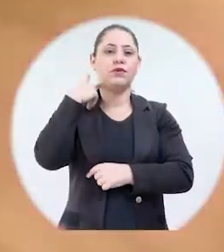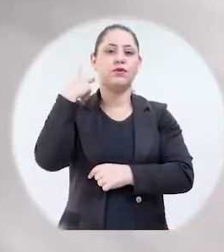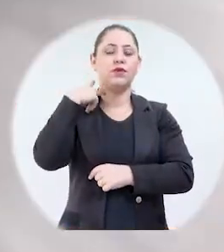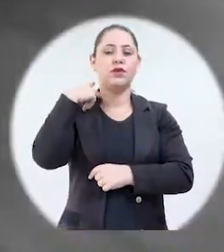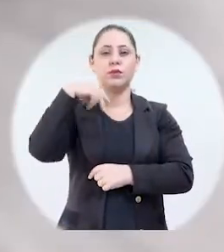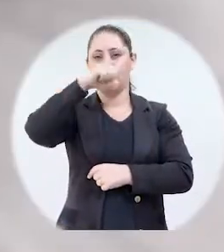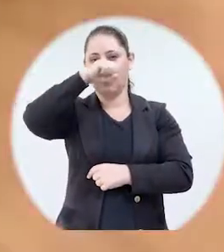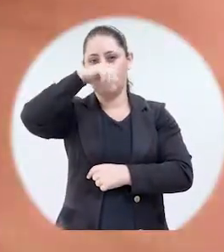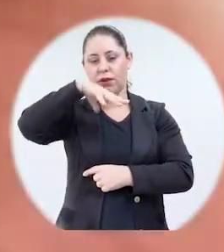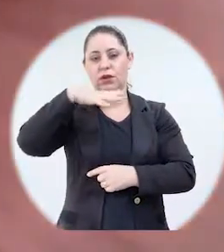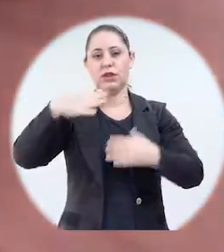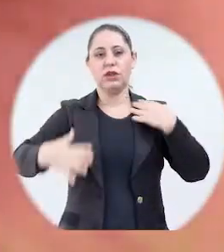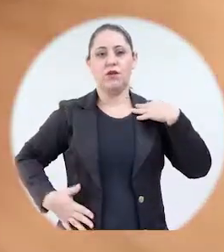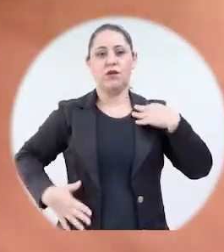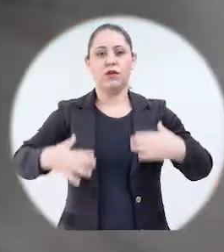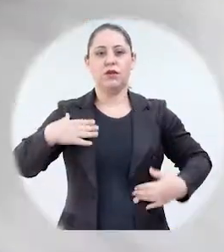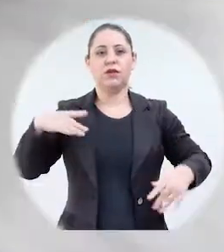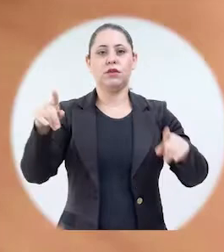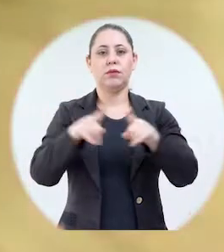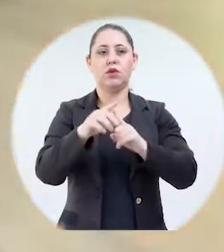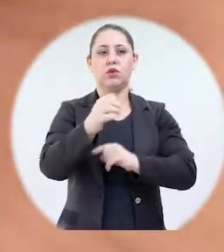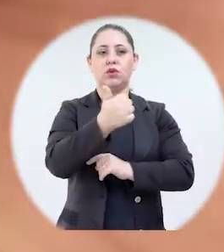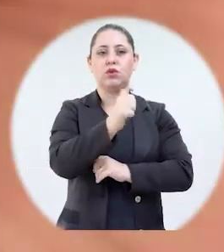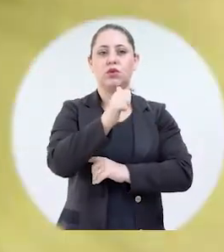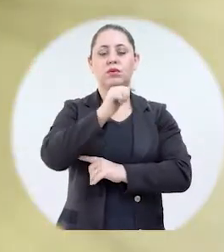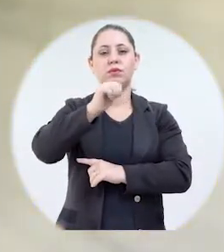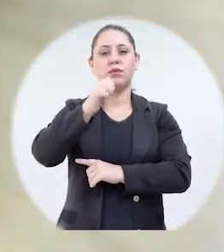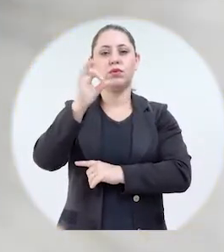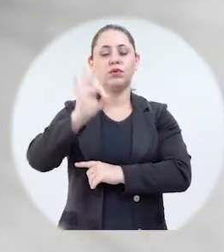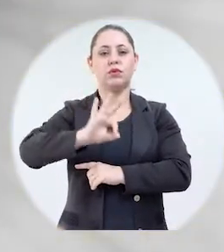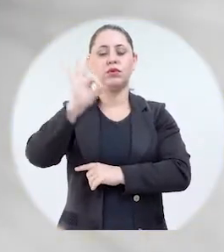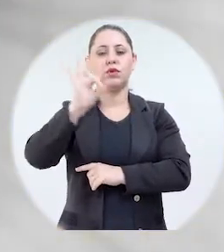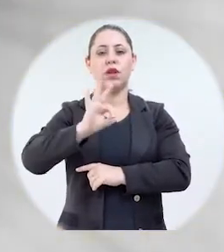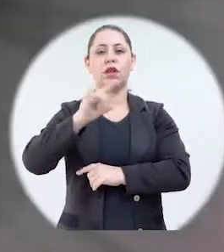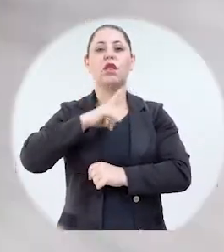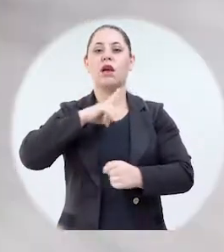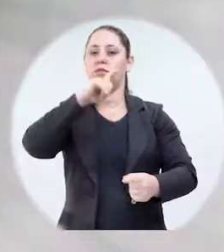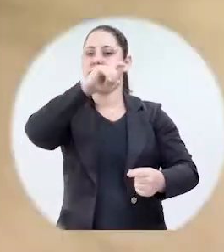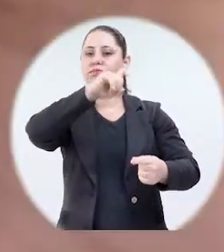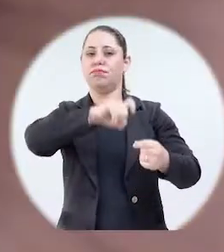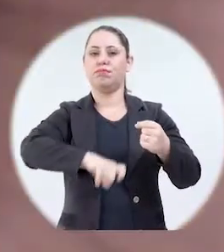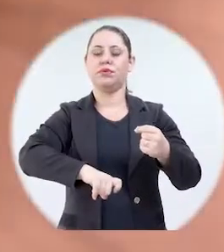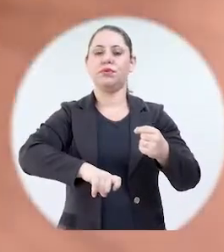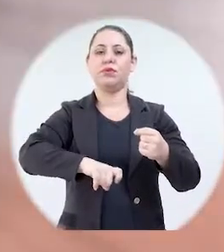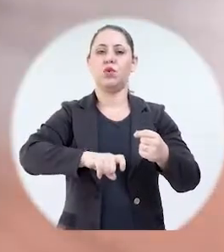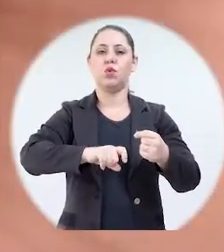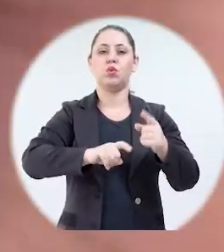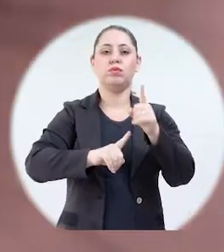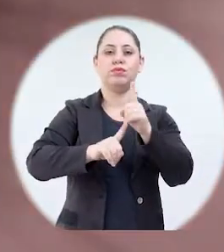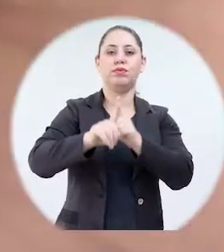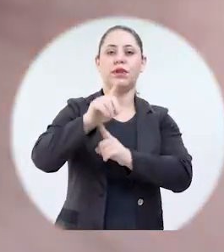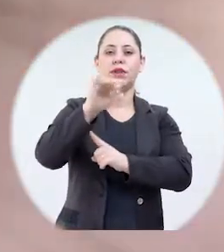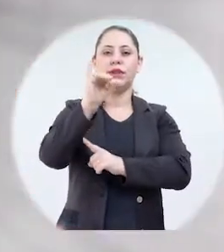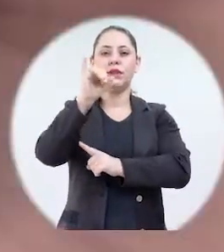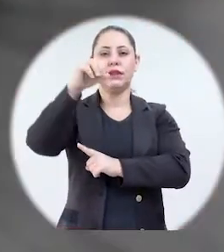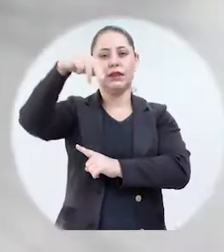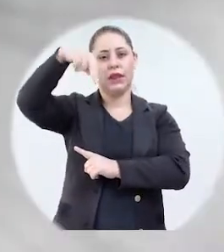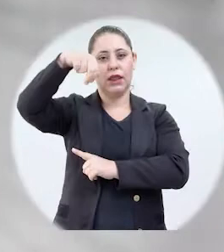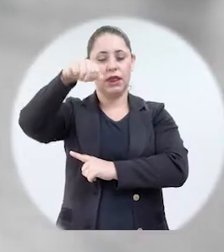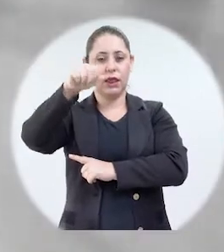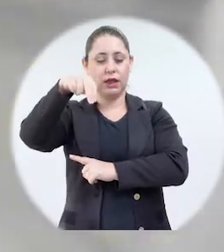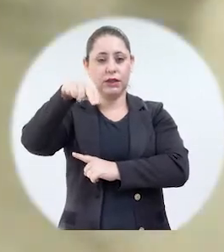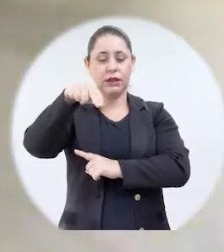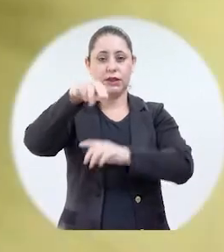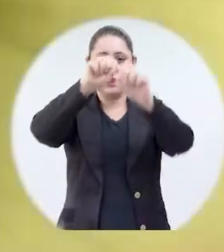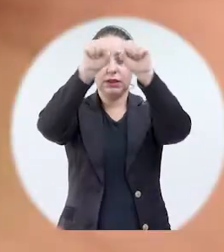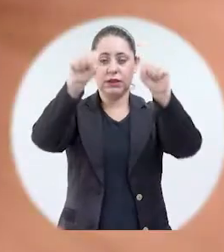vítimas da violência física e em 11% dos casos houve estupro, de acordo com dados do SINAM,